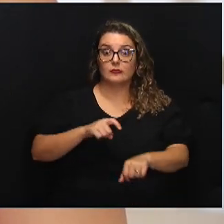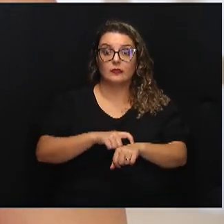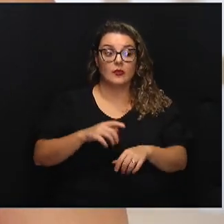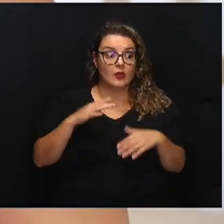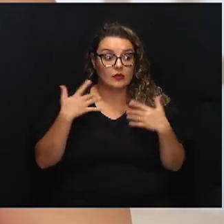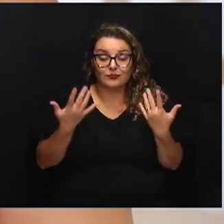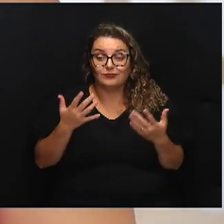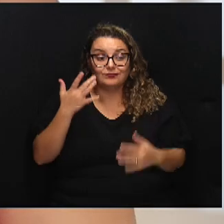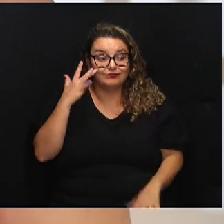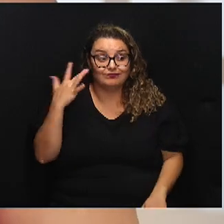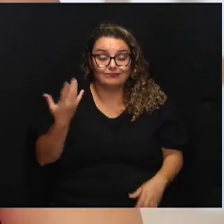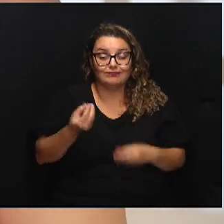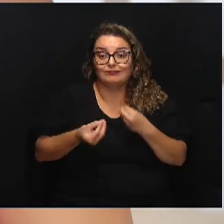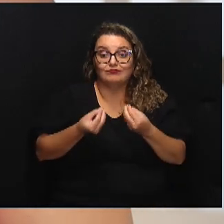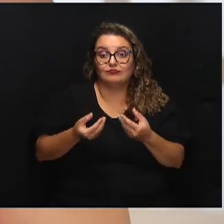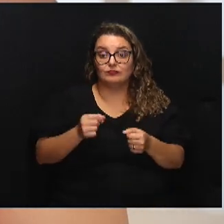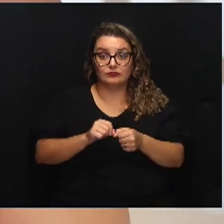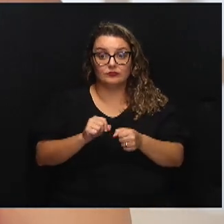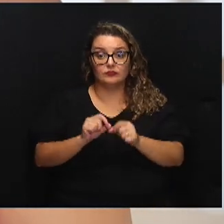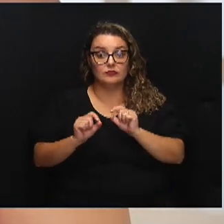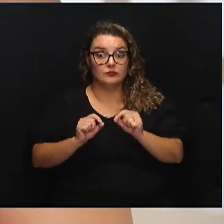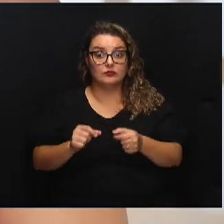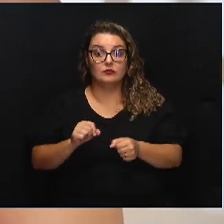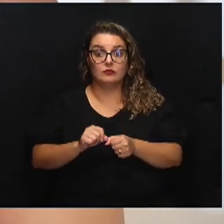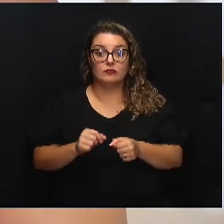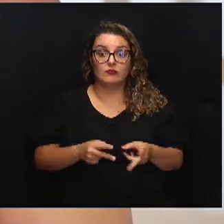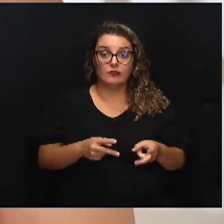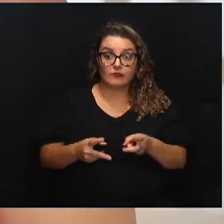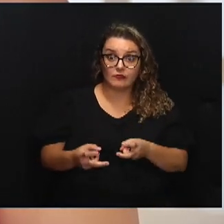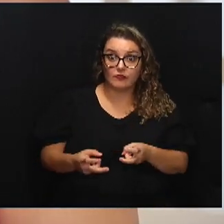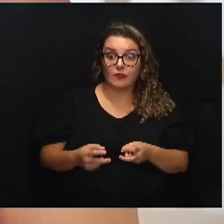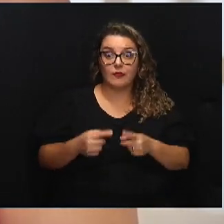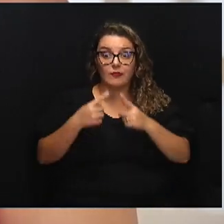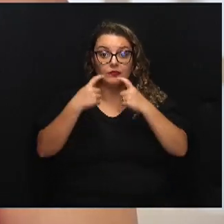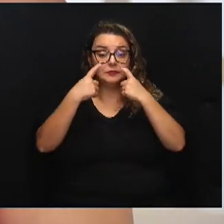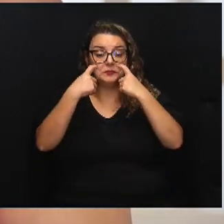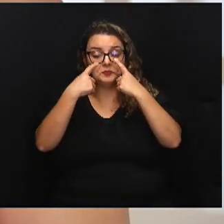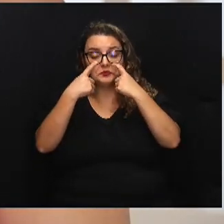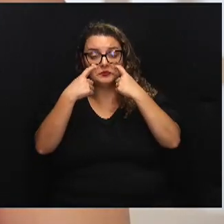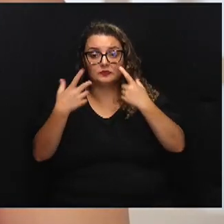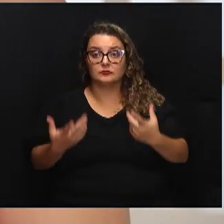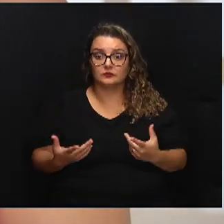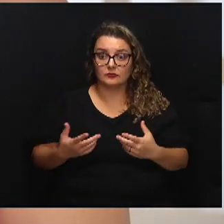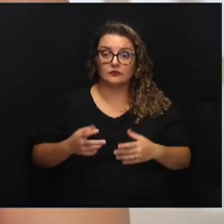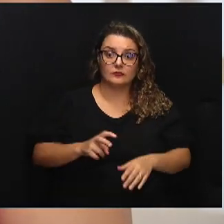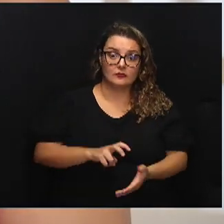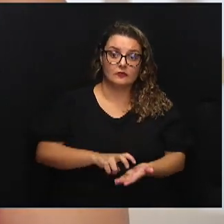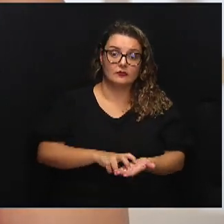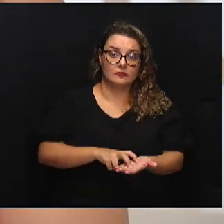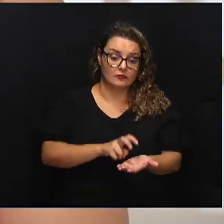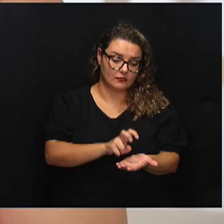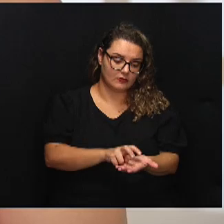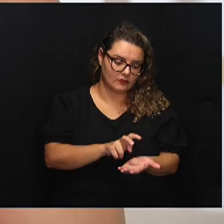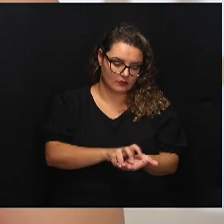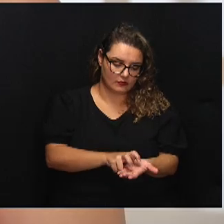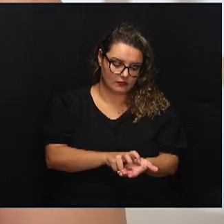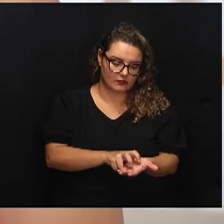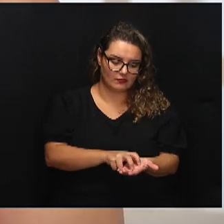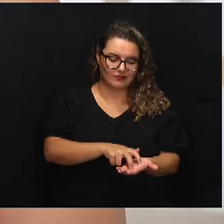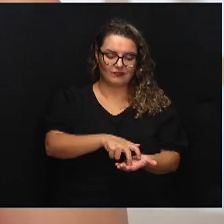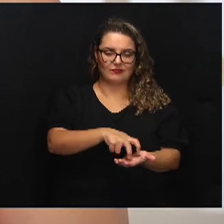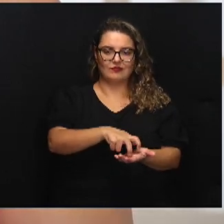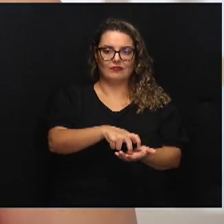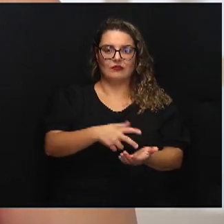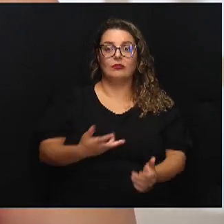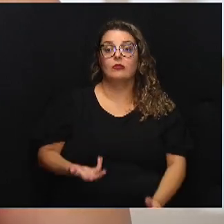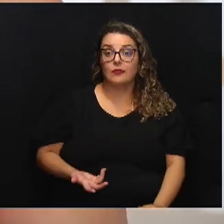não sabe o que fazer, mas a gente busca identificar a necessidade dele. Muitas vezes ele chora até para levantar, por exemplo, ele tem uma questãozinha na coluna também.